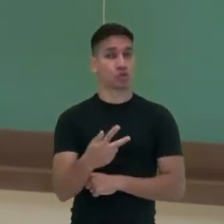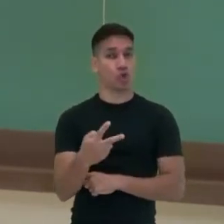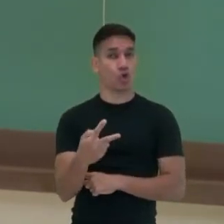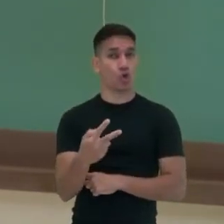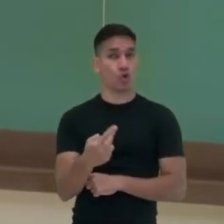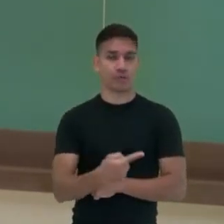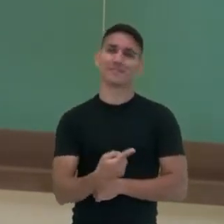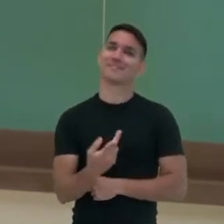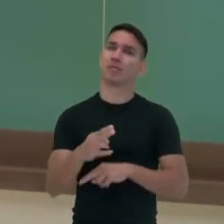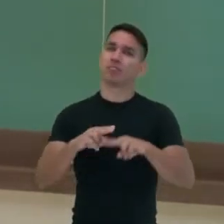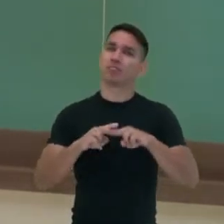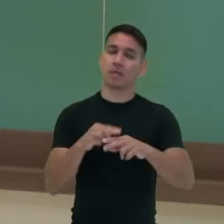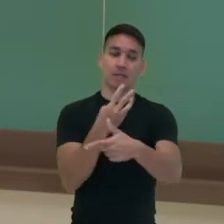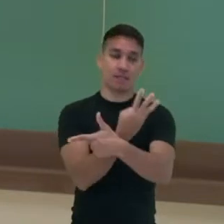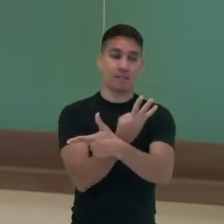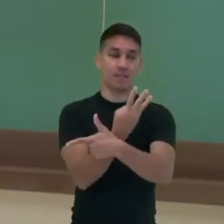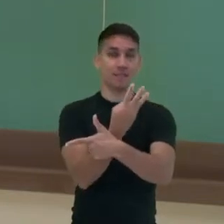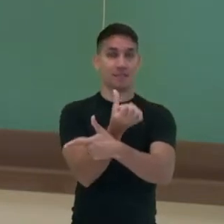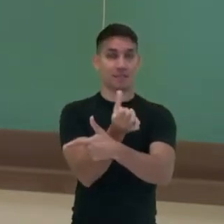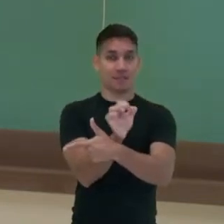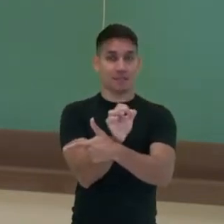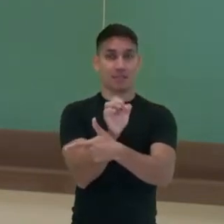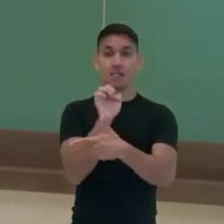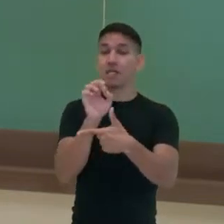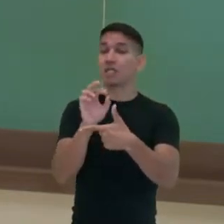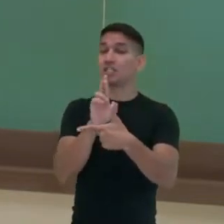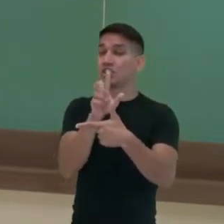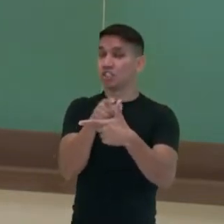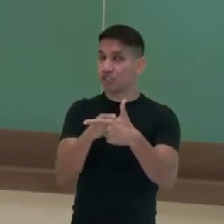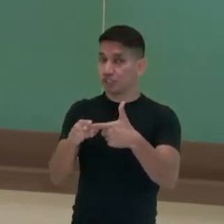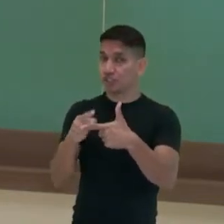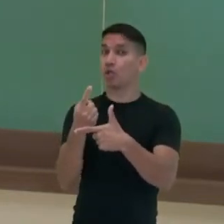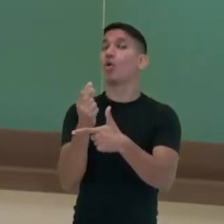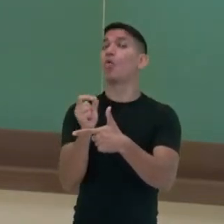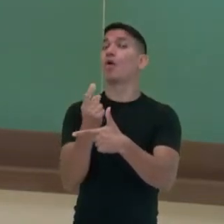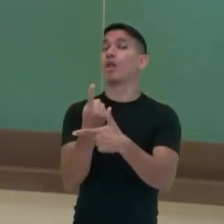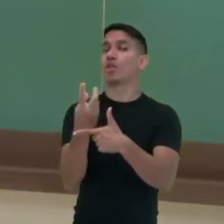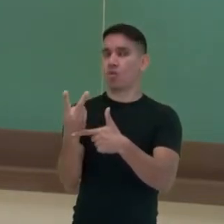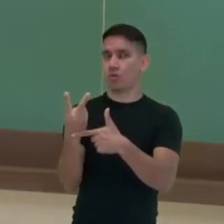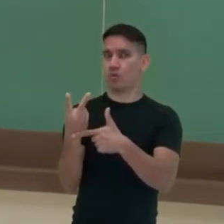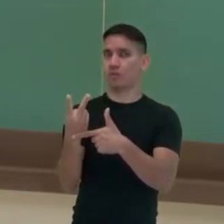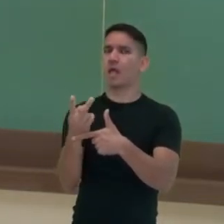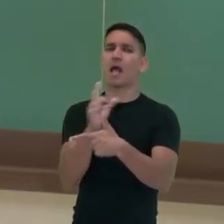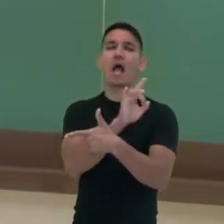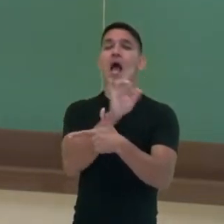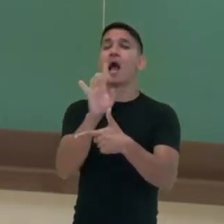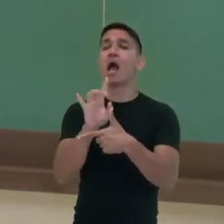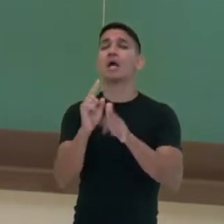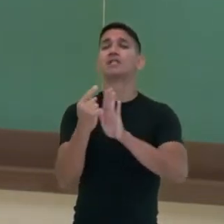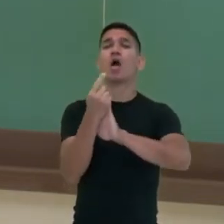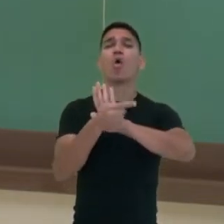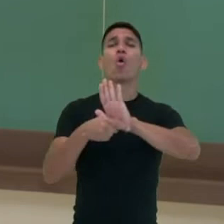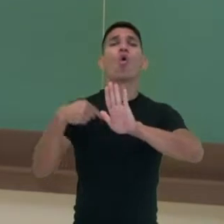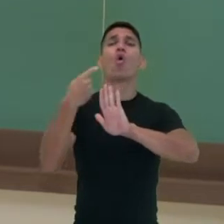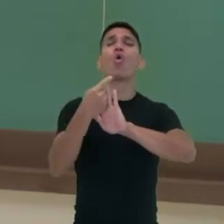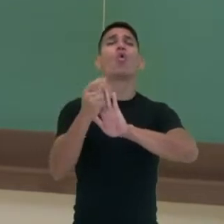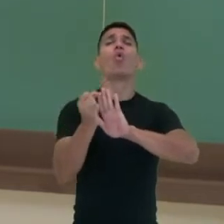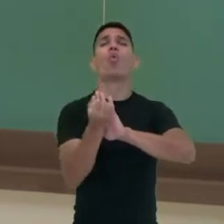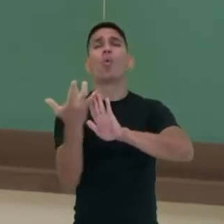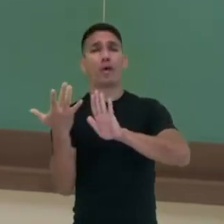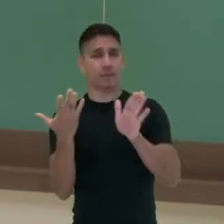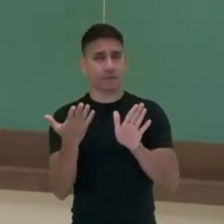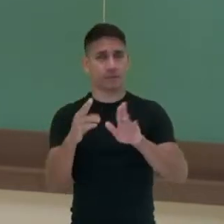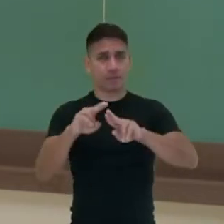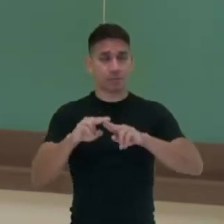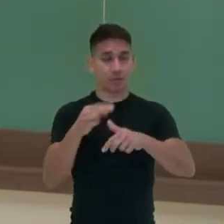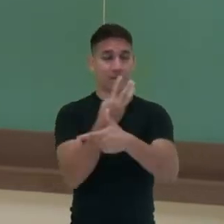pego 360 e divido em 12 para saber quantos ângulos que tem cada hora, né? Então, pegando 360 e